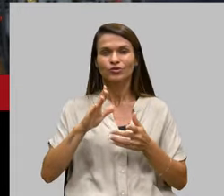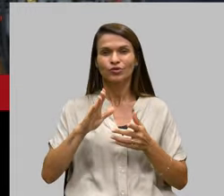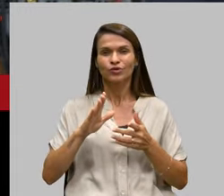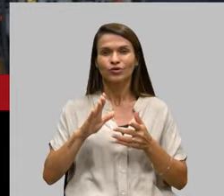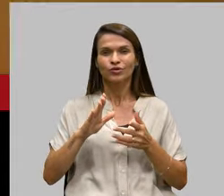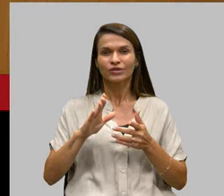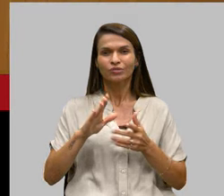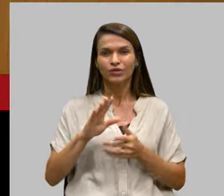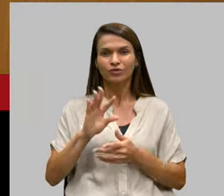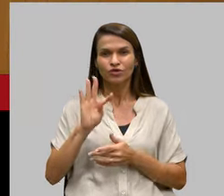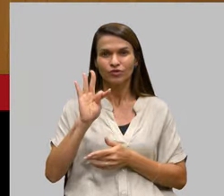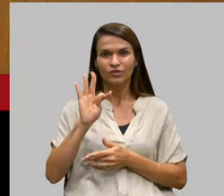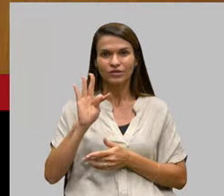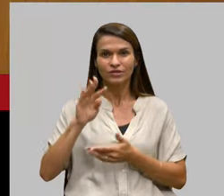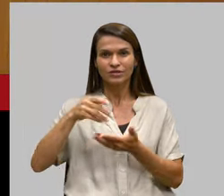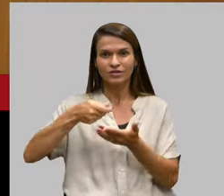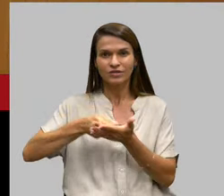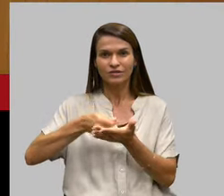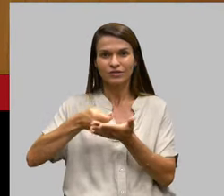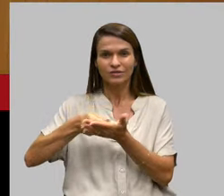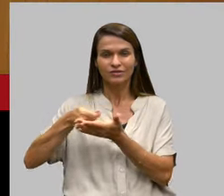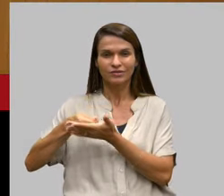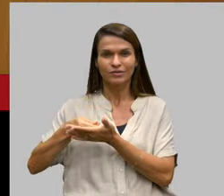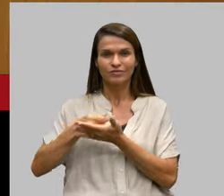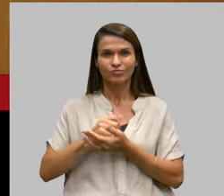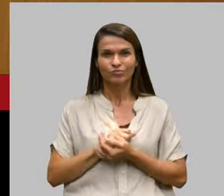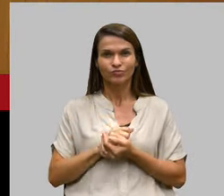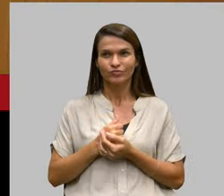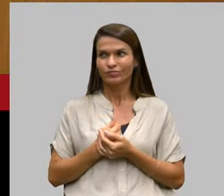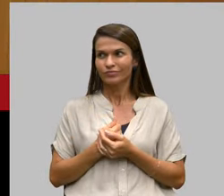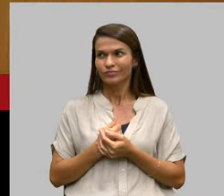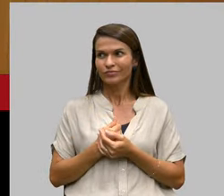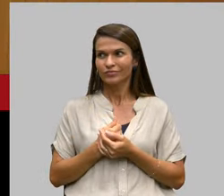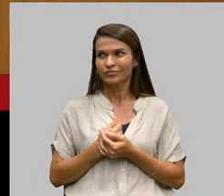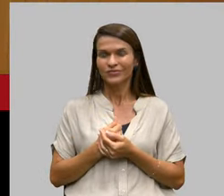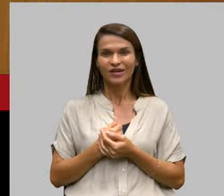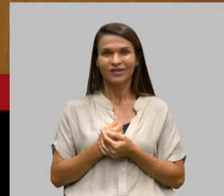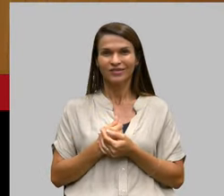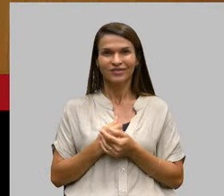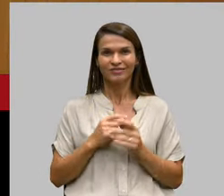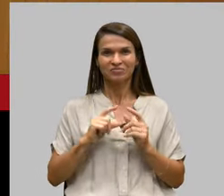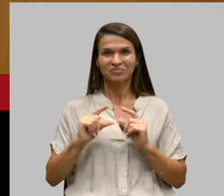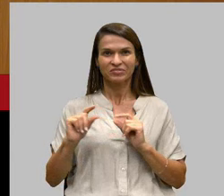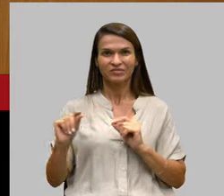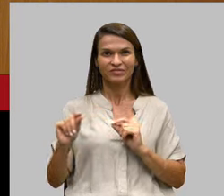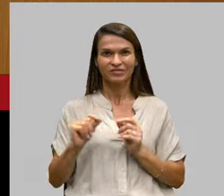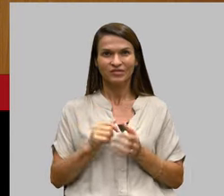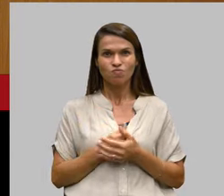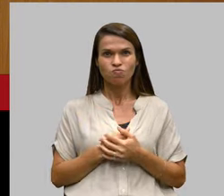Júlia obrigada eu vou sair pela tangente também